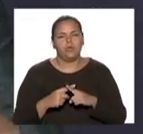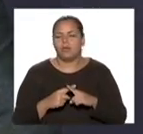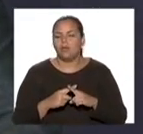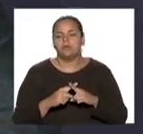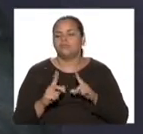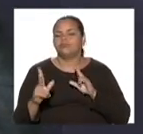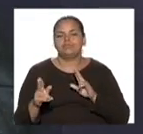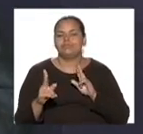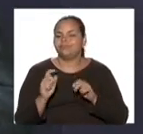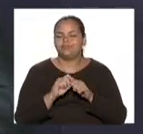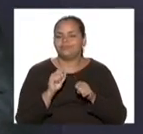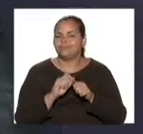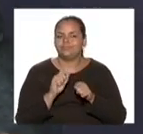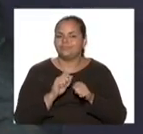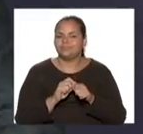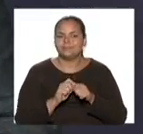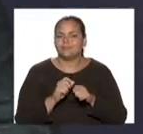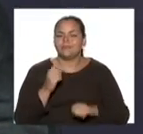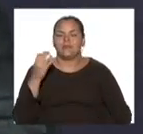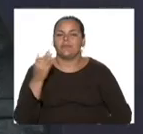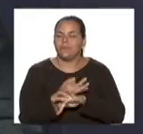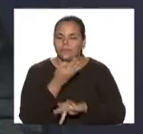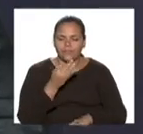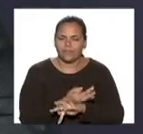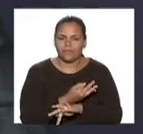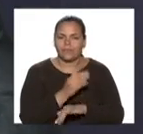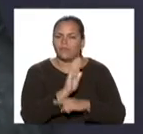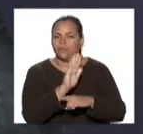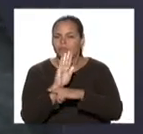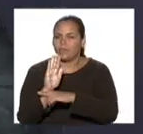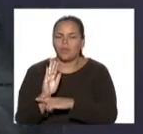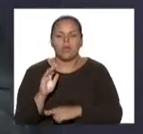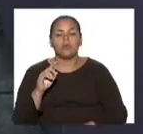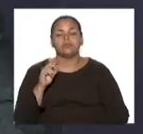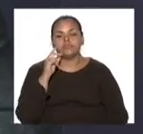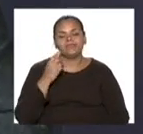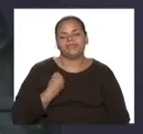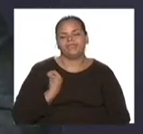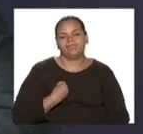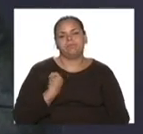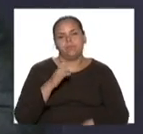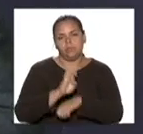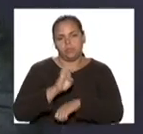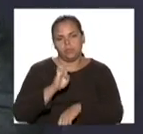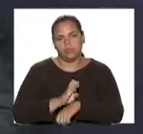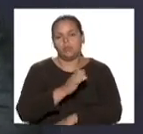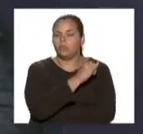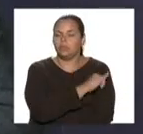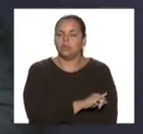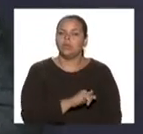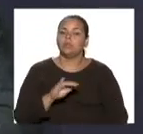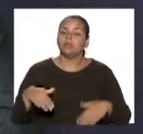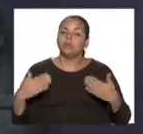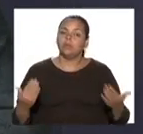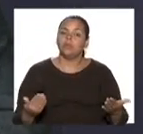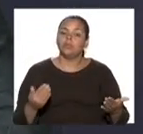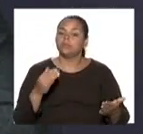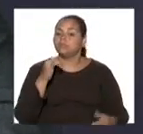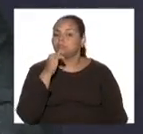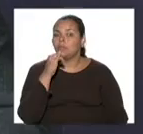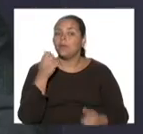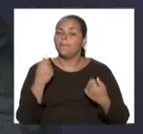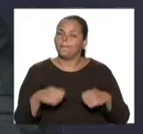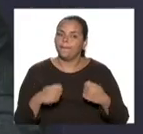seus reflexos não serão o mesmo para fazer esse enfrentamento com essa realidade que se vive no estado do Rio de Janeiro. Então,